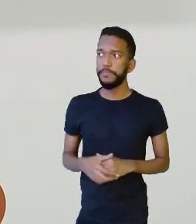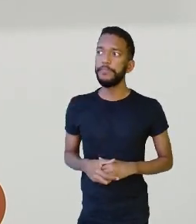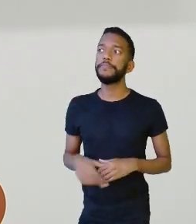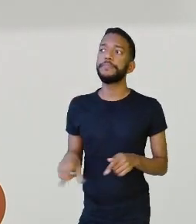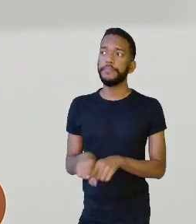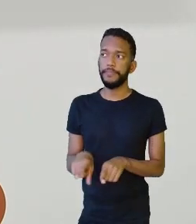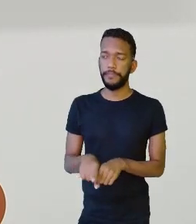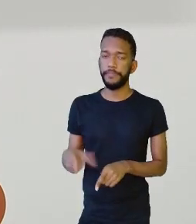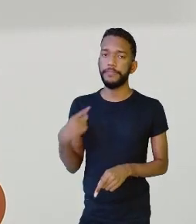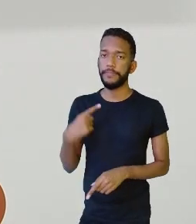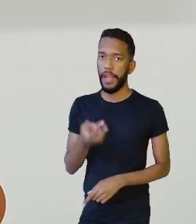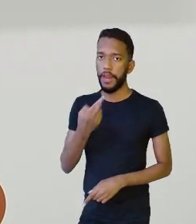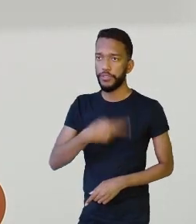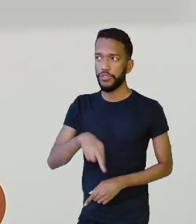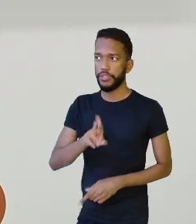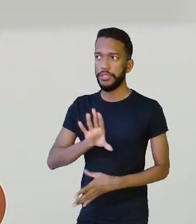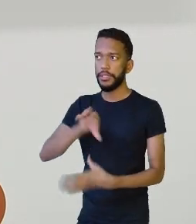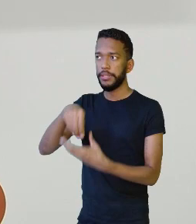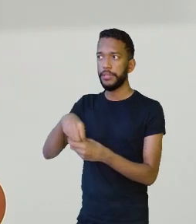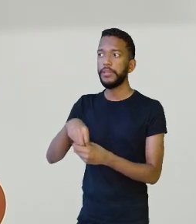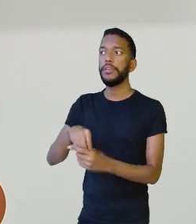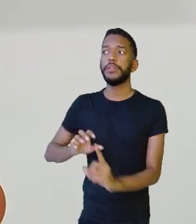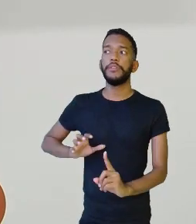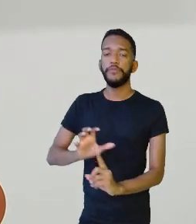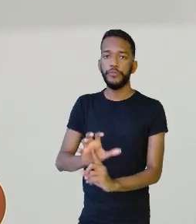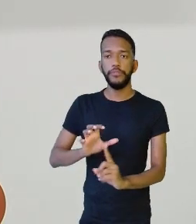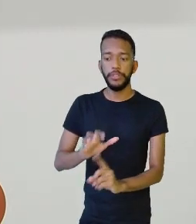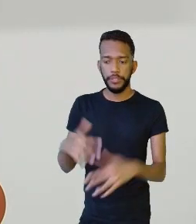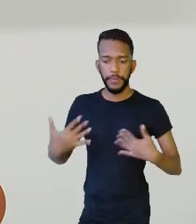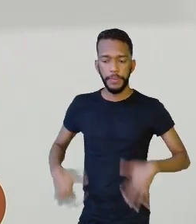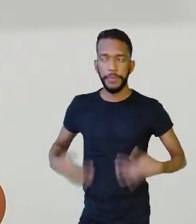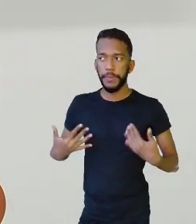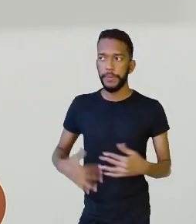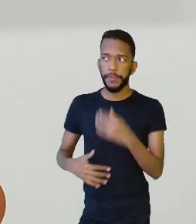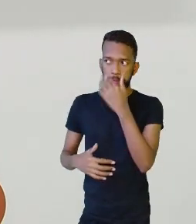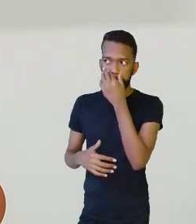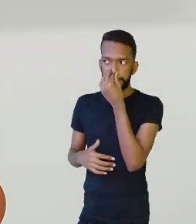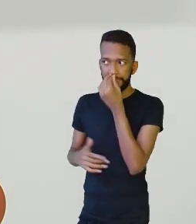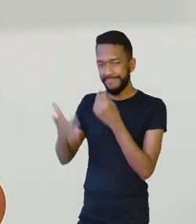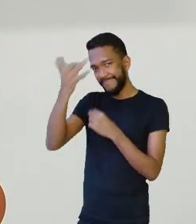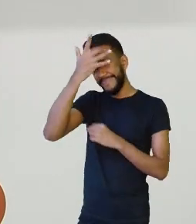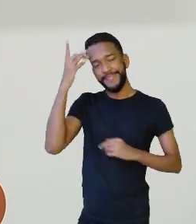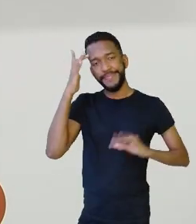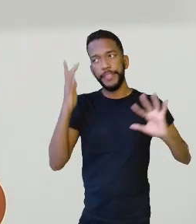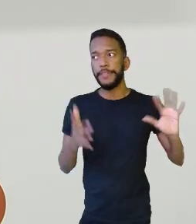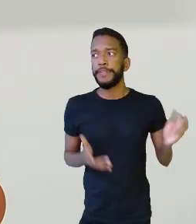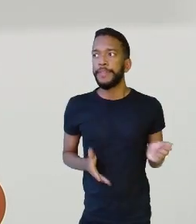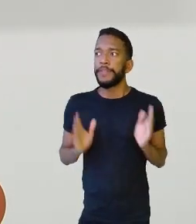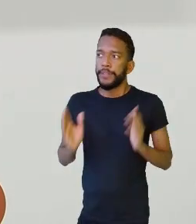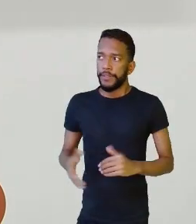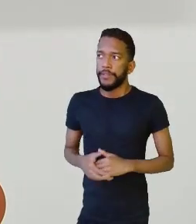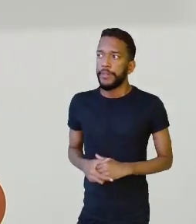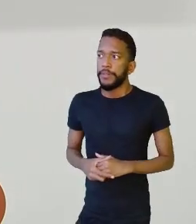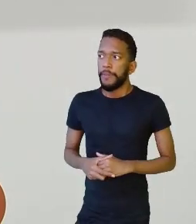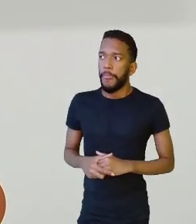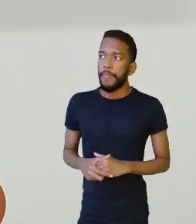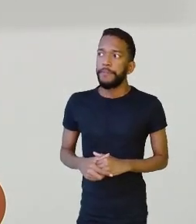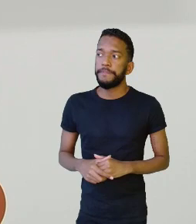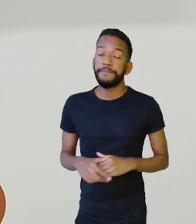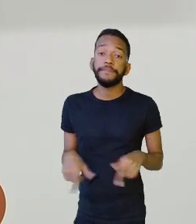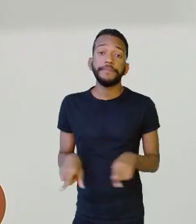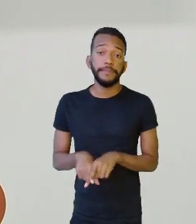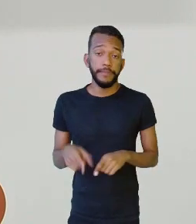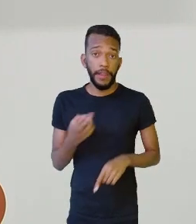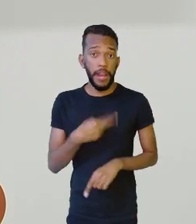também temos na religiosidade uma influência muito grande dos africanos, né? Então, as